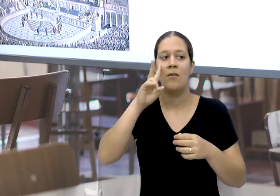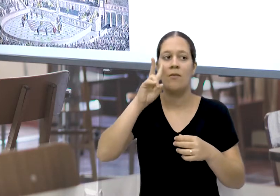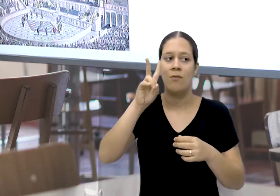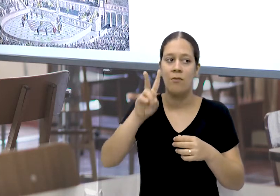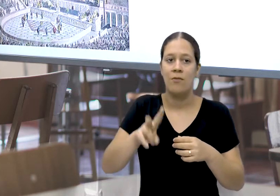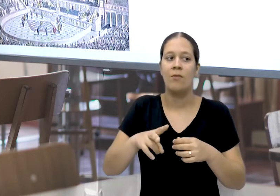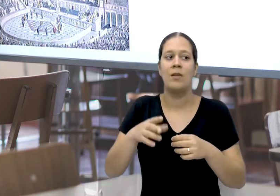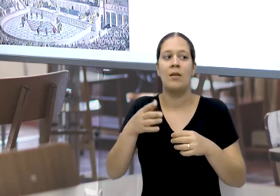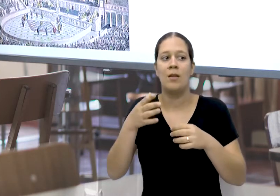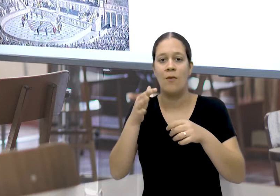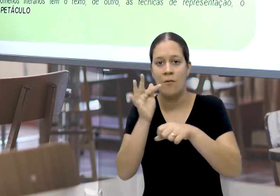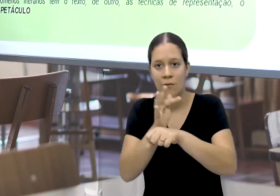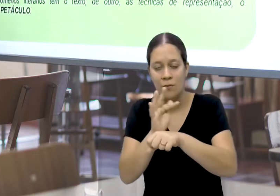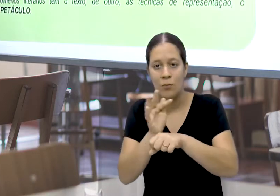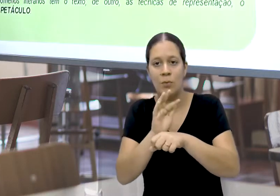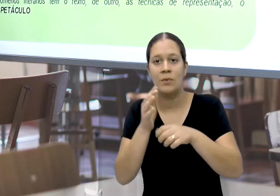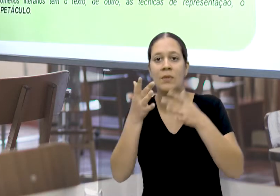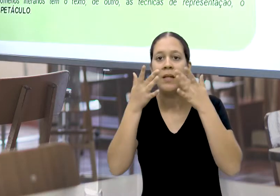aí no tempo e espaço.